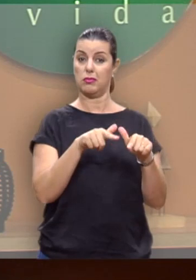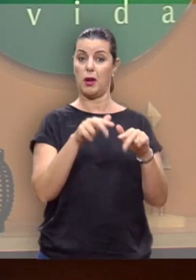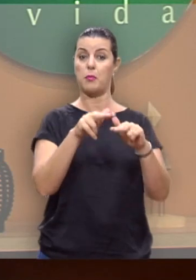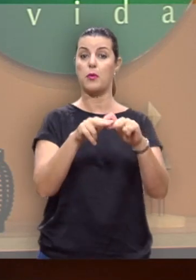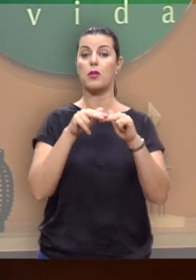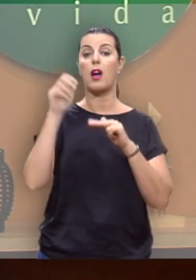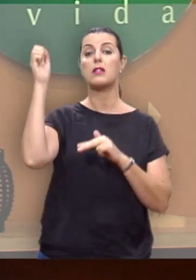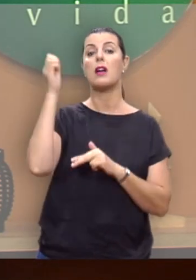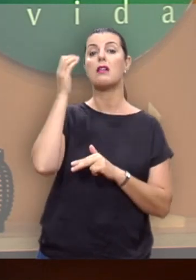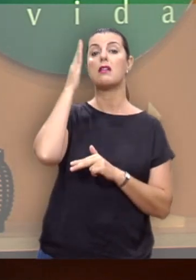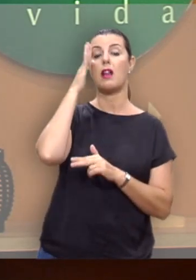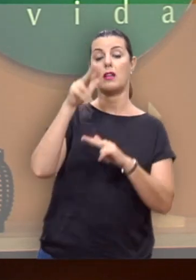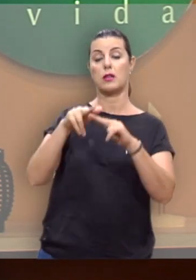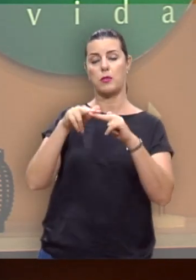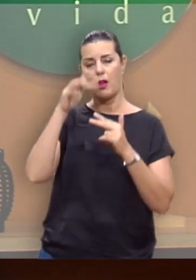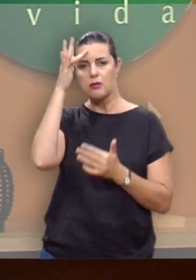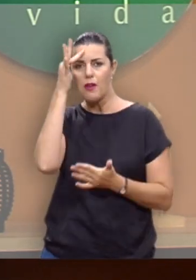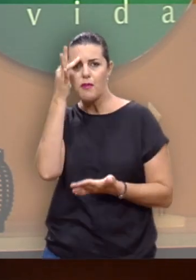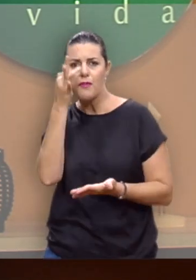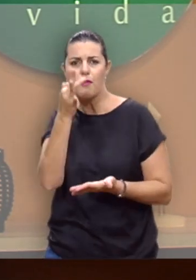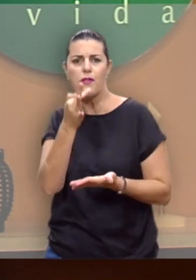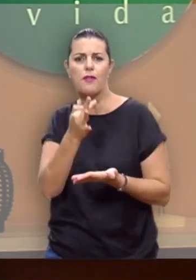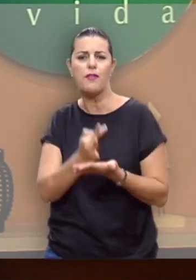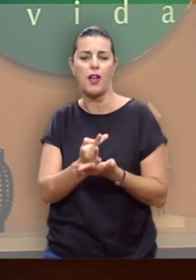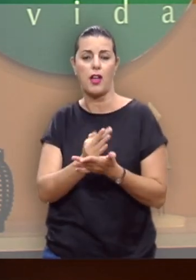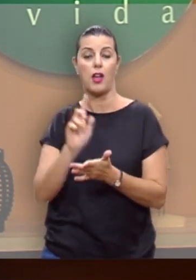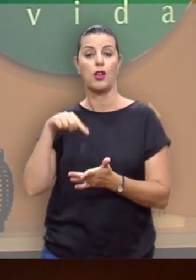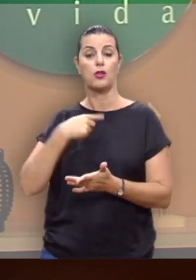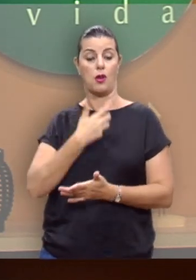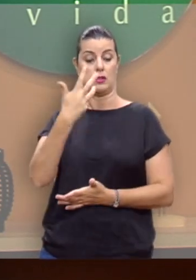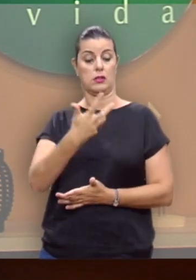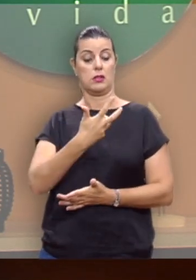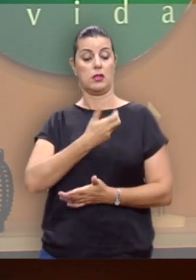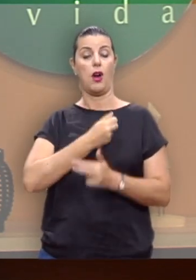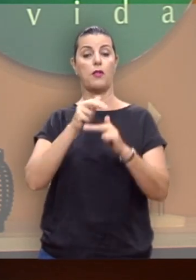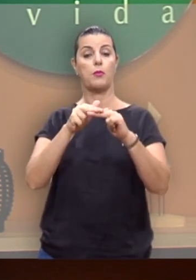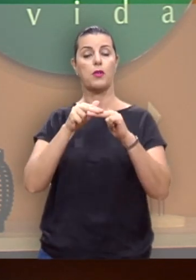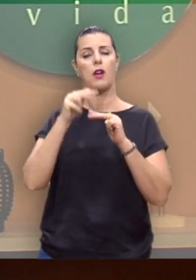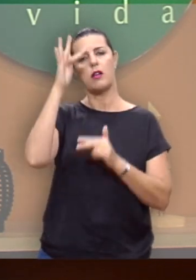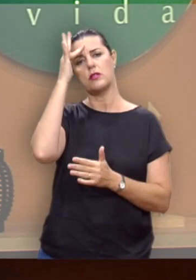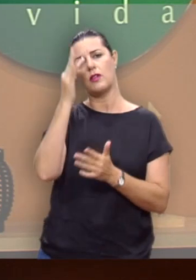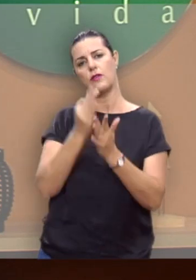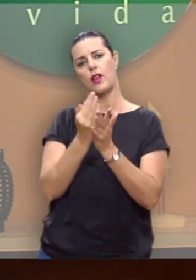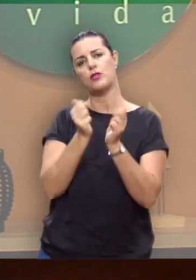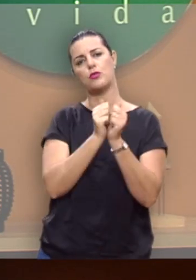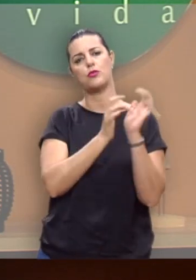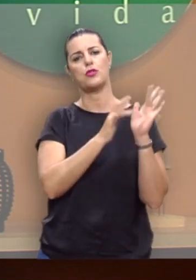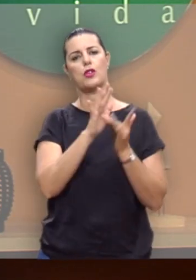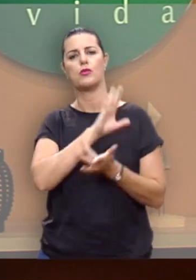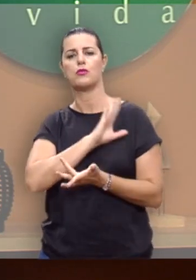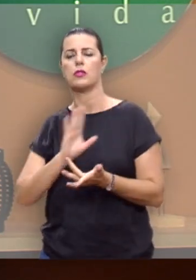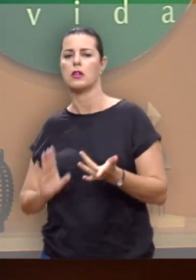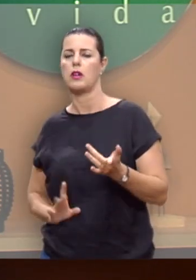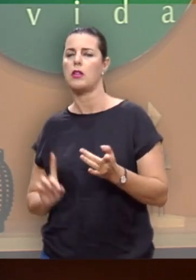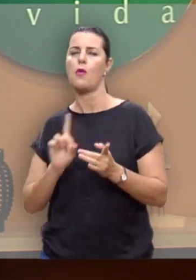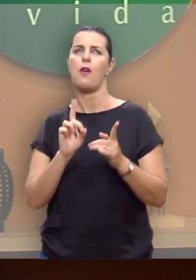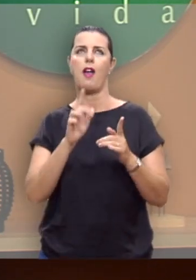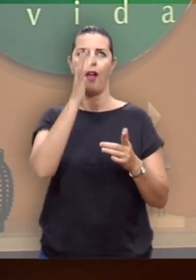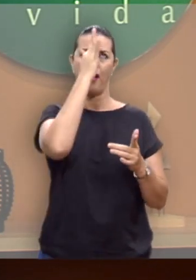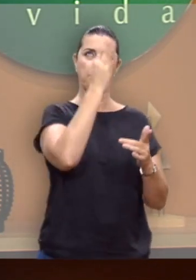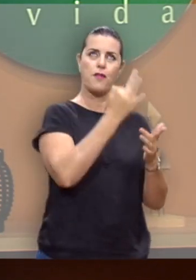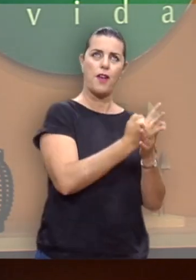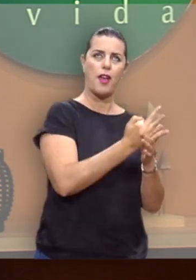pela graça mediante a fé. Somos salvos pela fé em Cristo Jesus. Não é a fé mais as